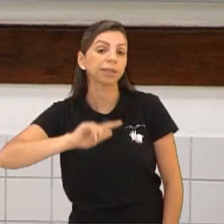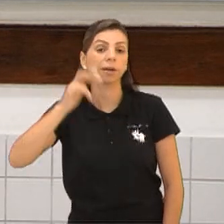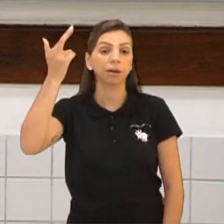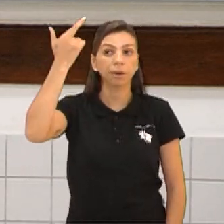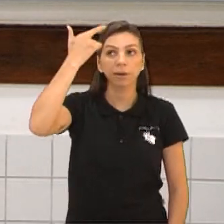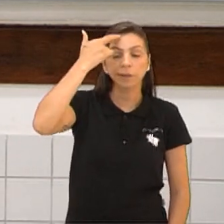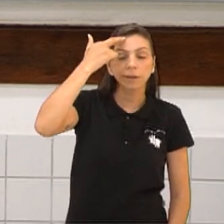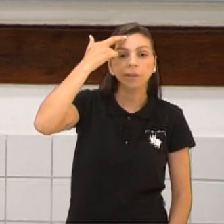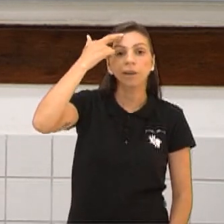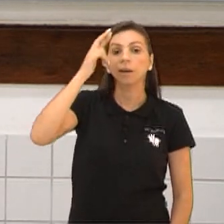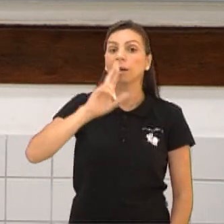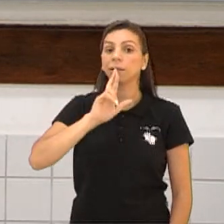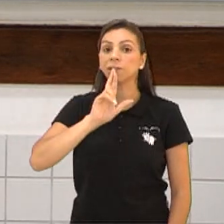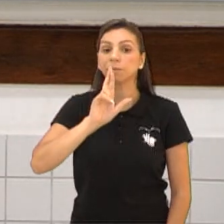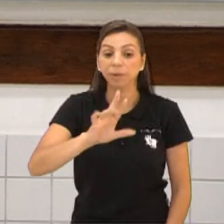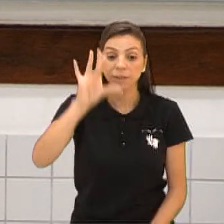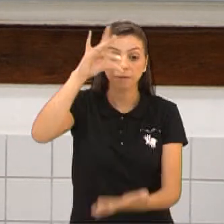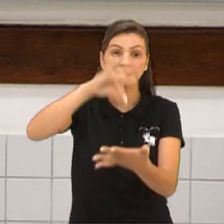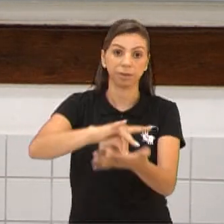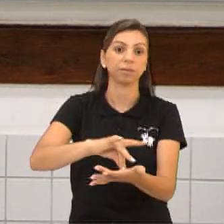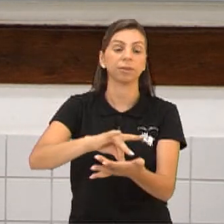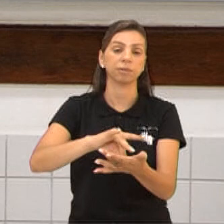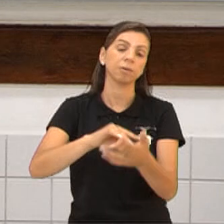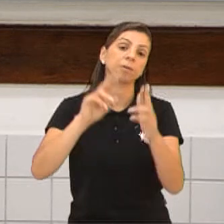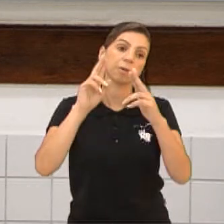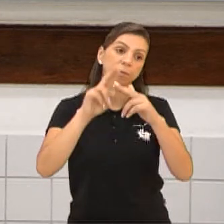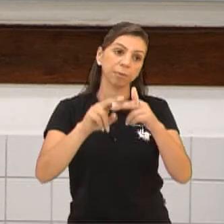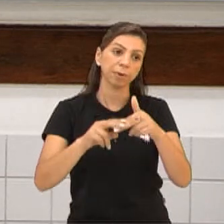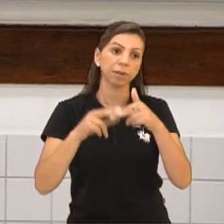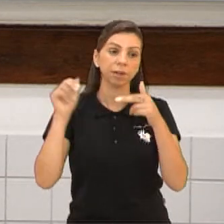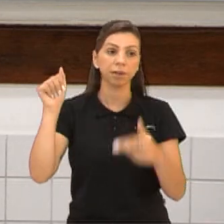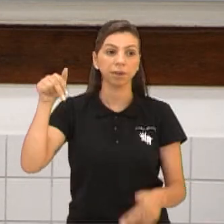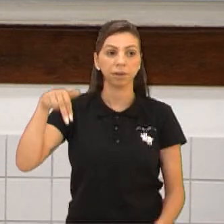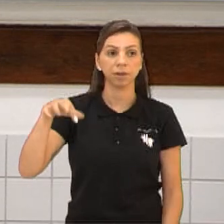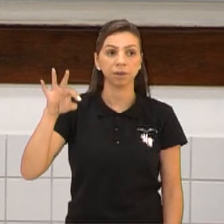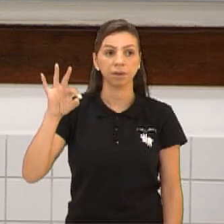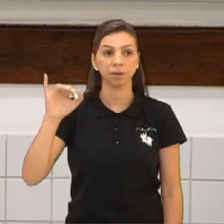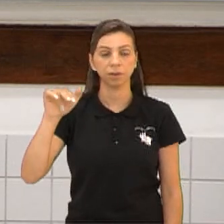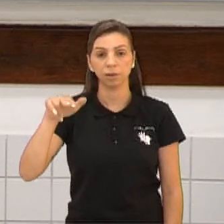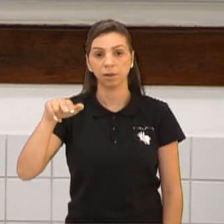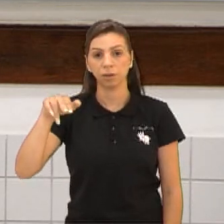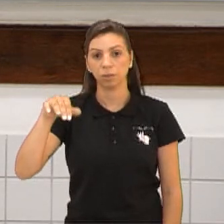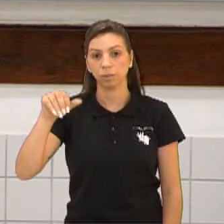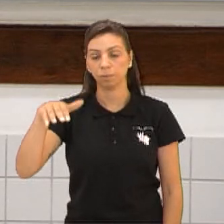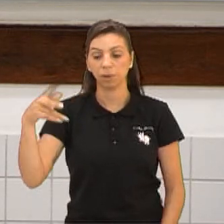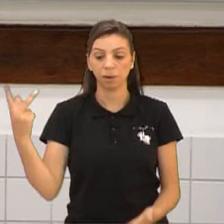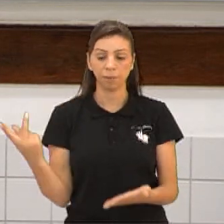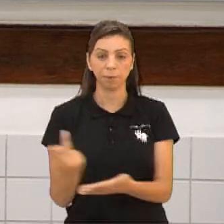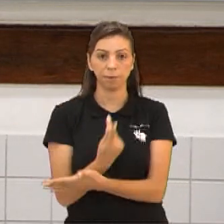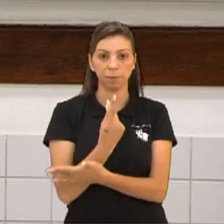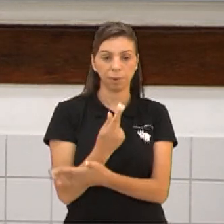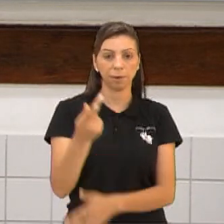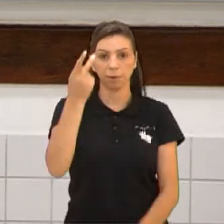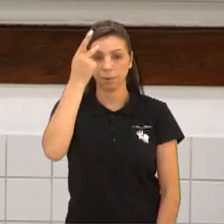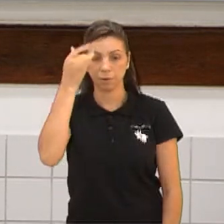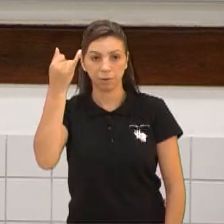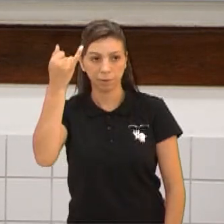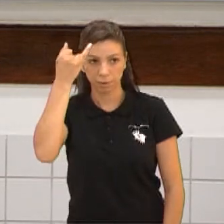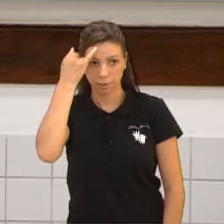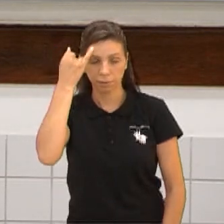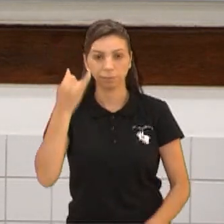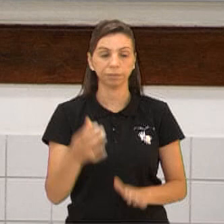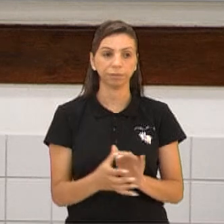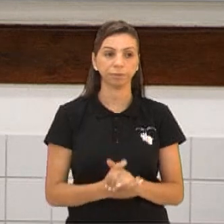razão, alcançar a resposta devida a isso. Por isso, a antinomia é um equívoco ao ver do Immanuel